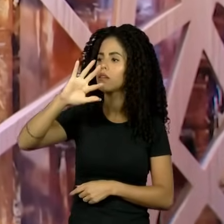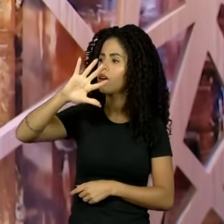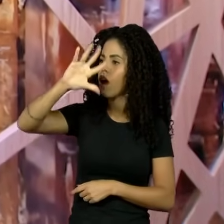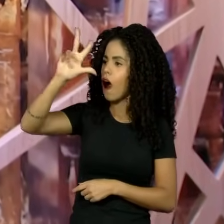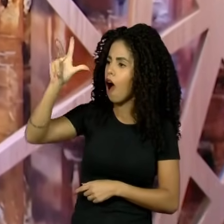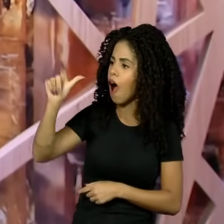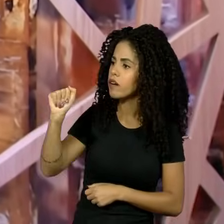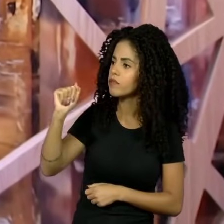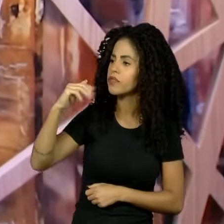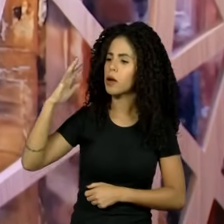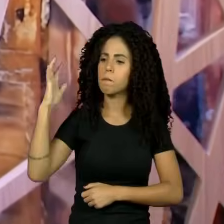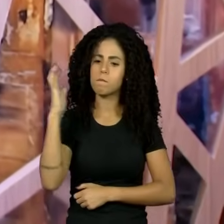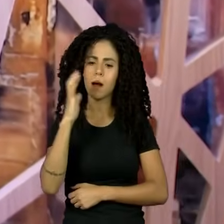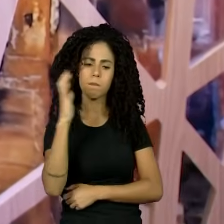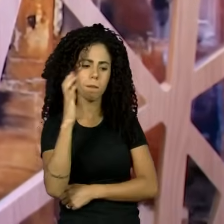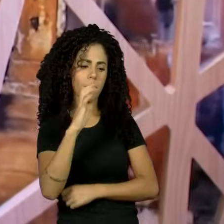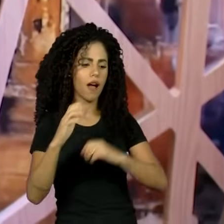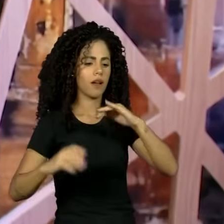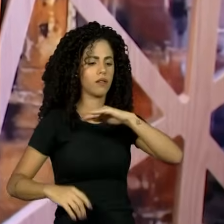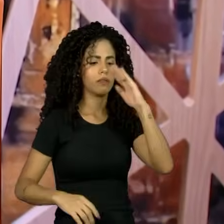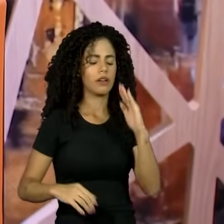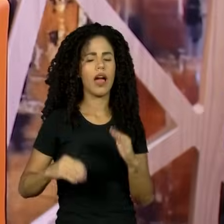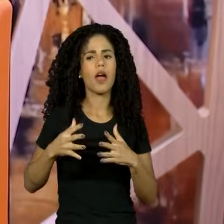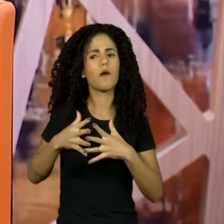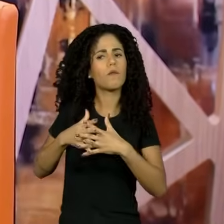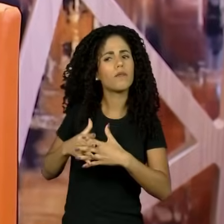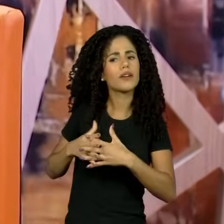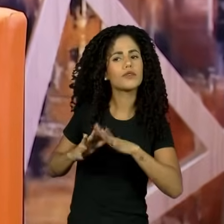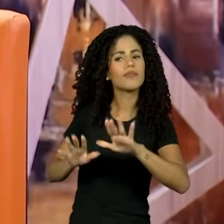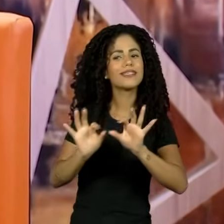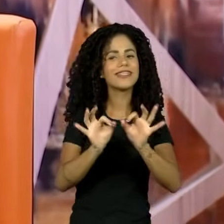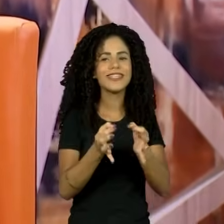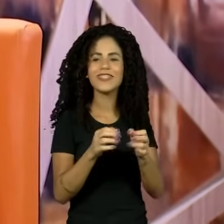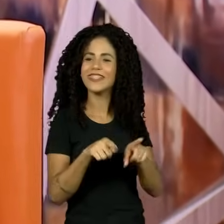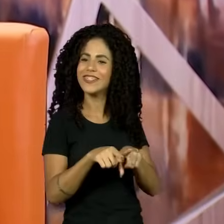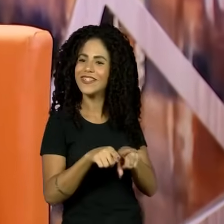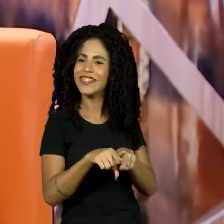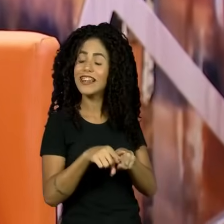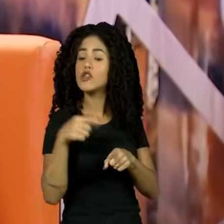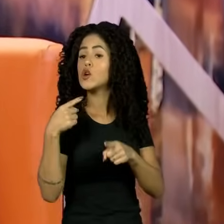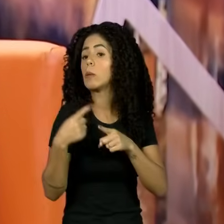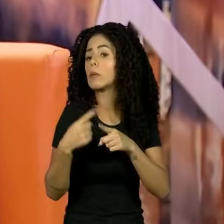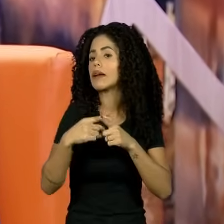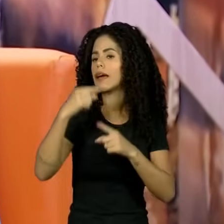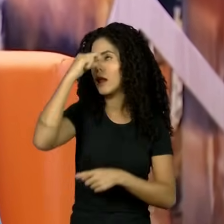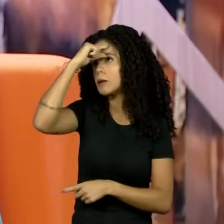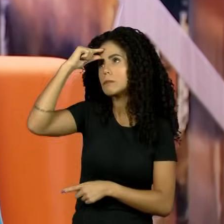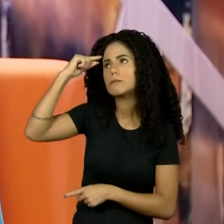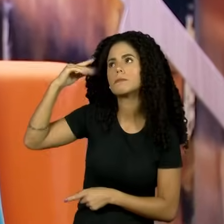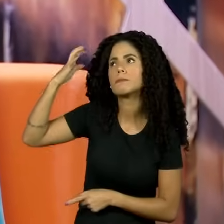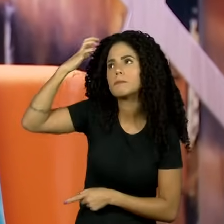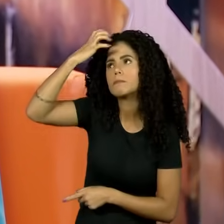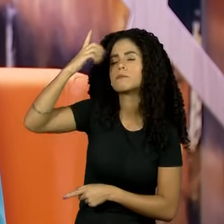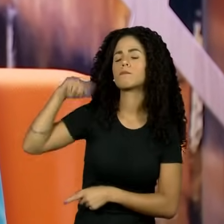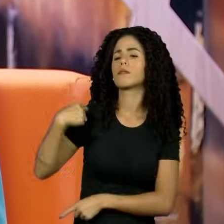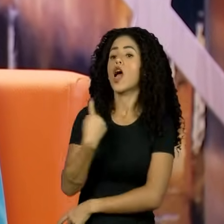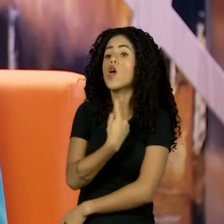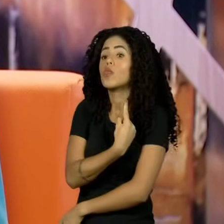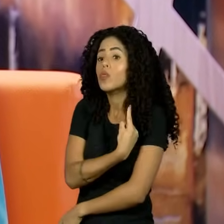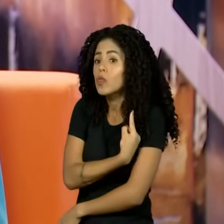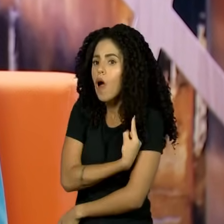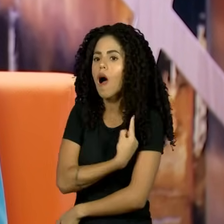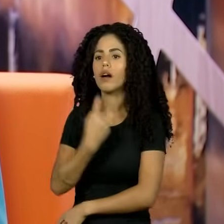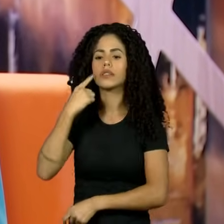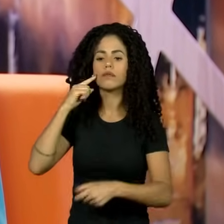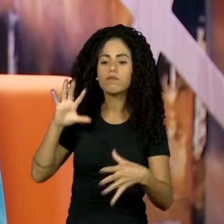é um conceito, ao mesmo tempo que eu digo que é complexo, é simples, né? Ela vai pensar primeiro, nós civilizamos as